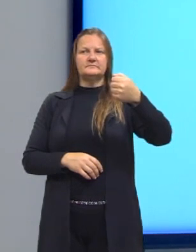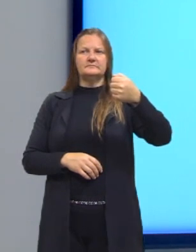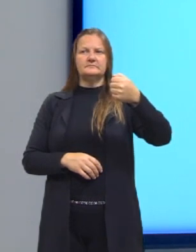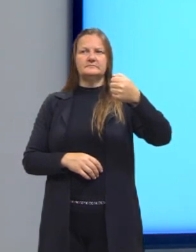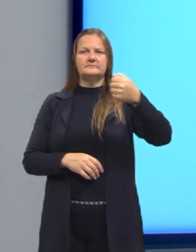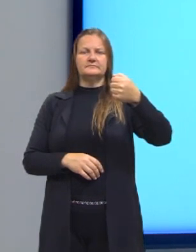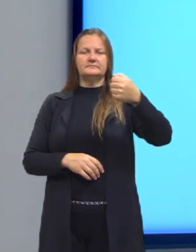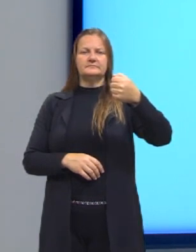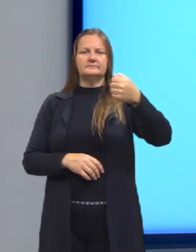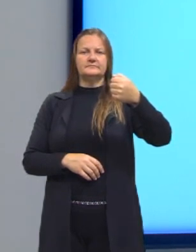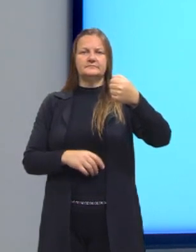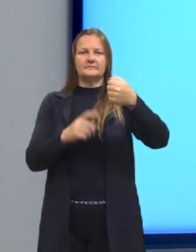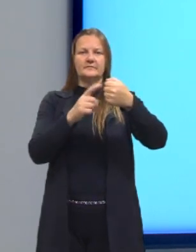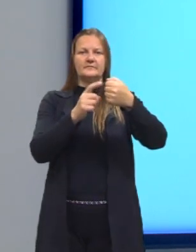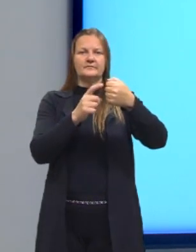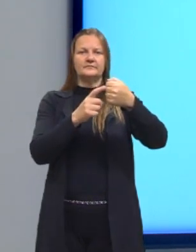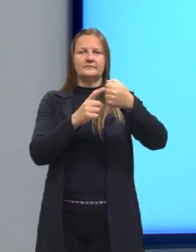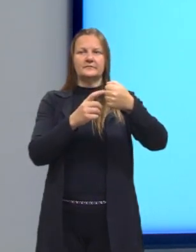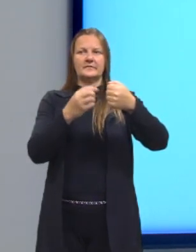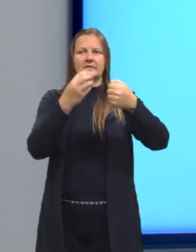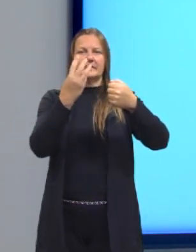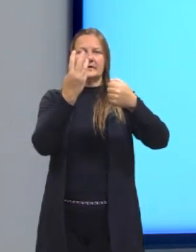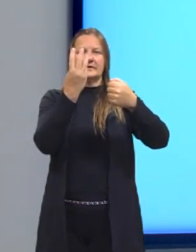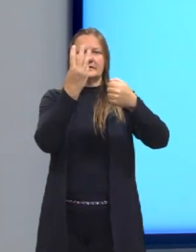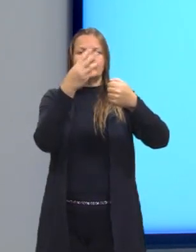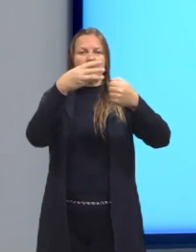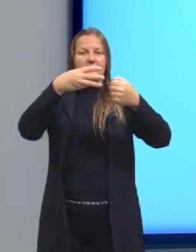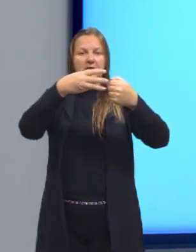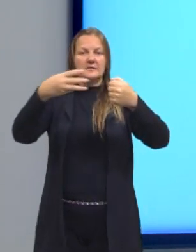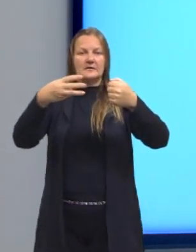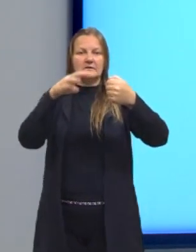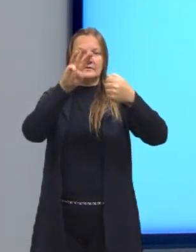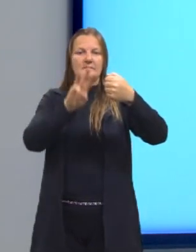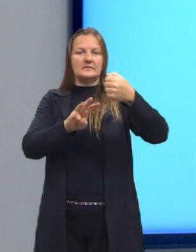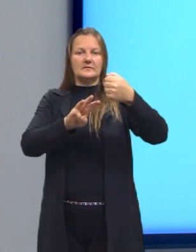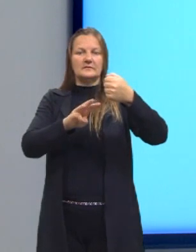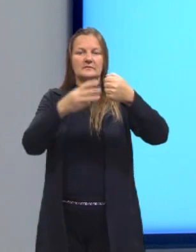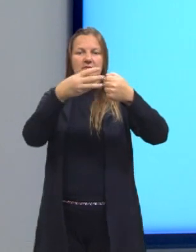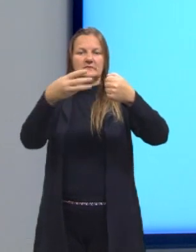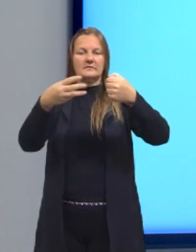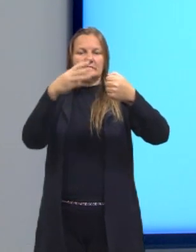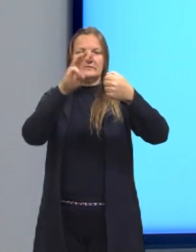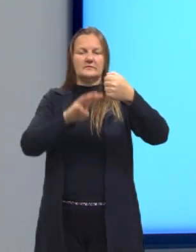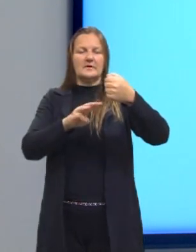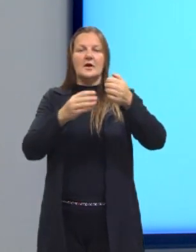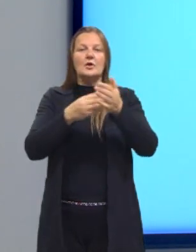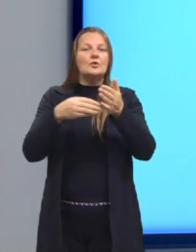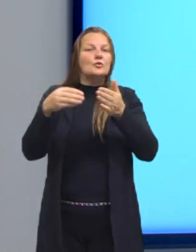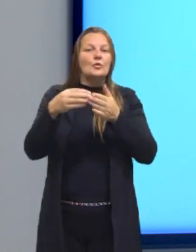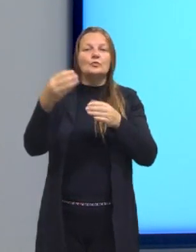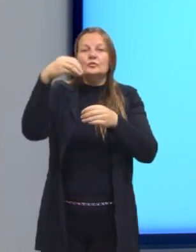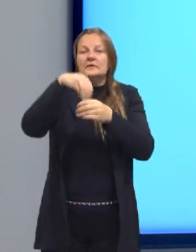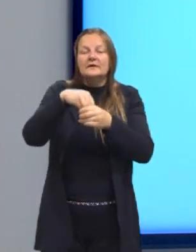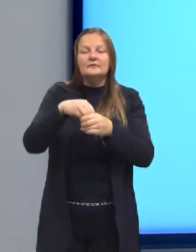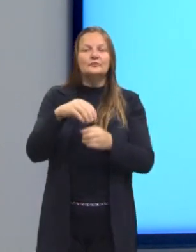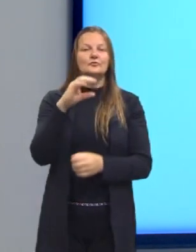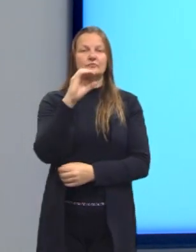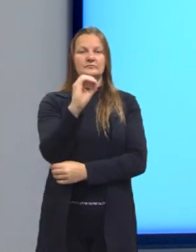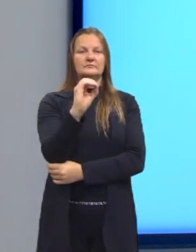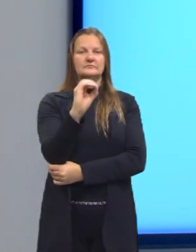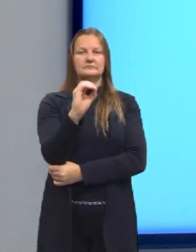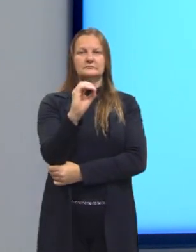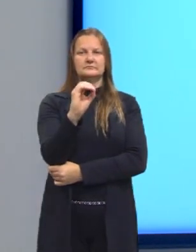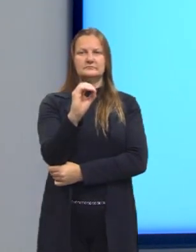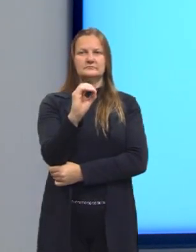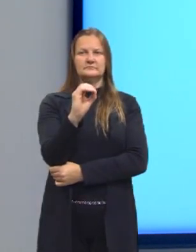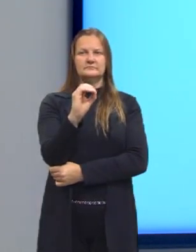de ordem né três por três três linhas três colunas mas todos os elementos dentro dessa Matriz